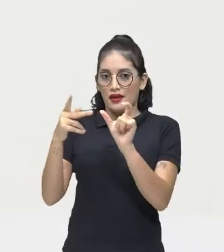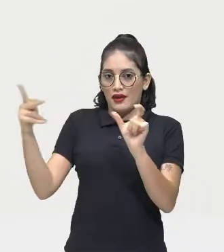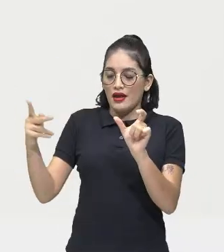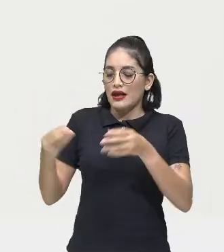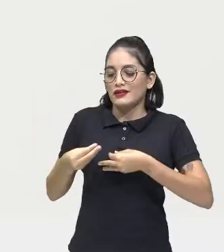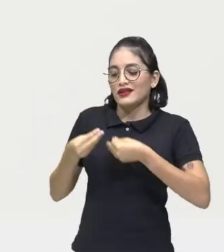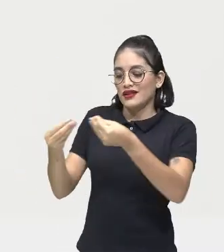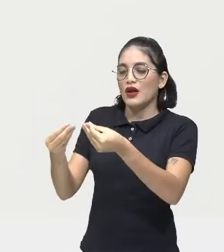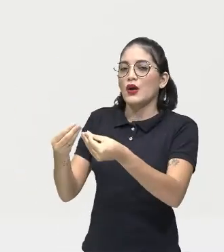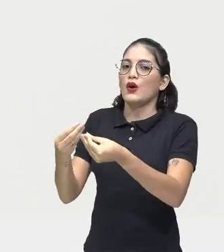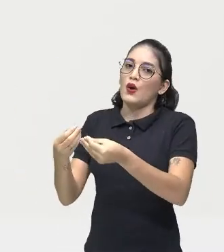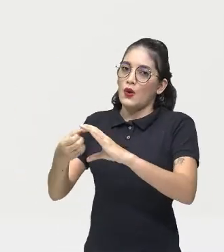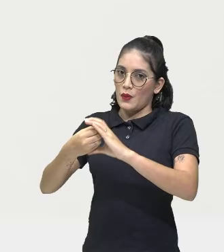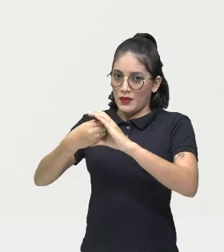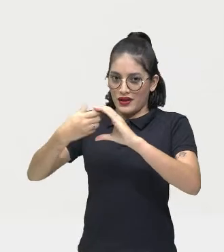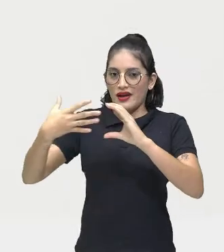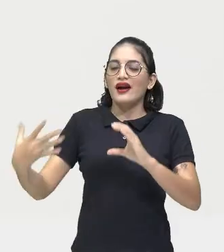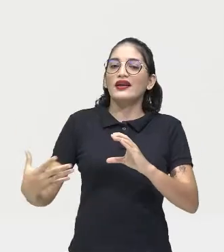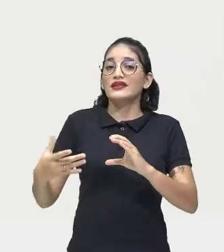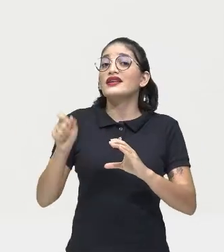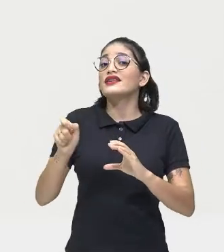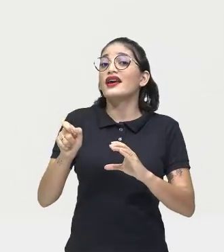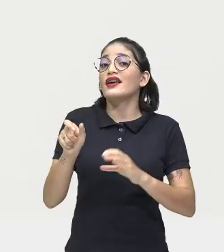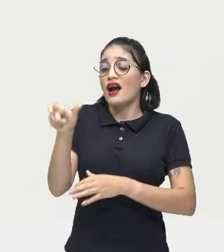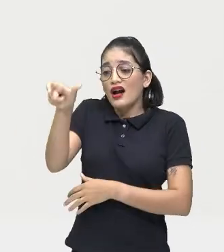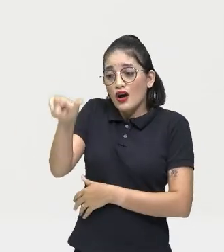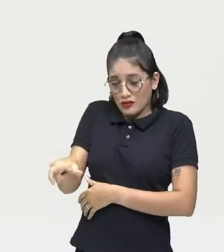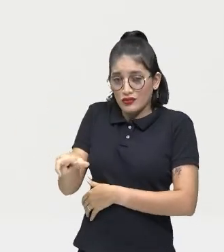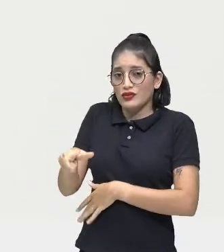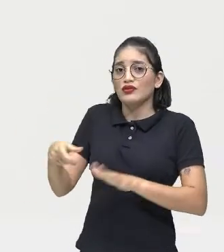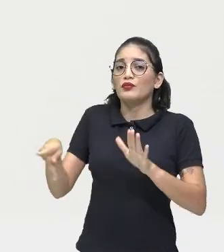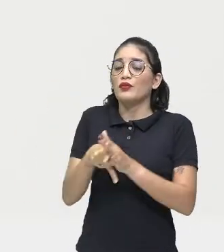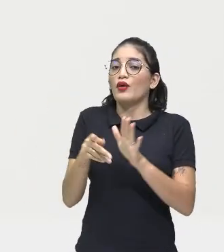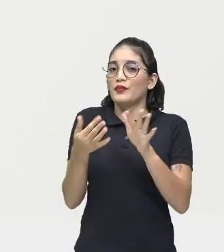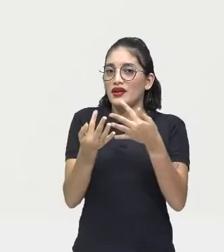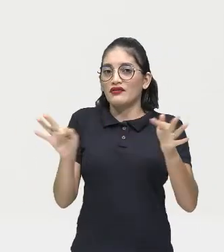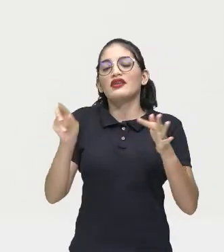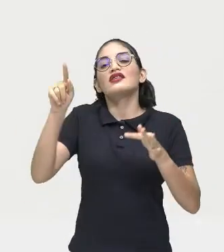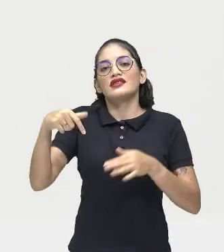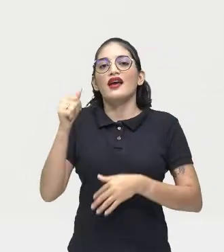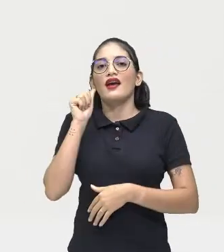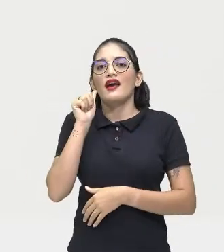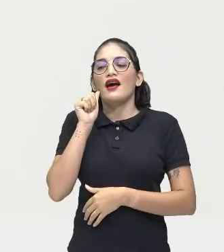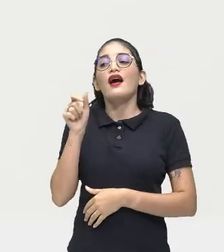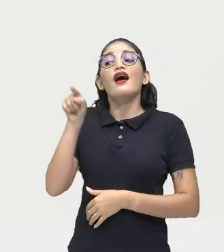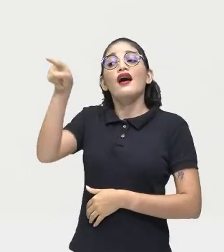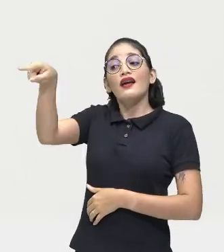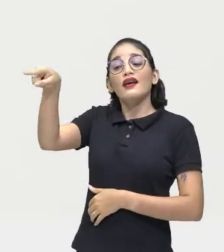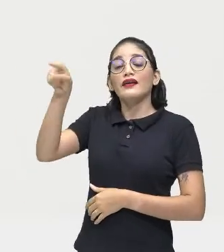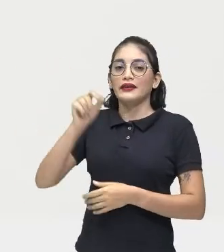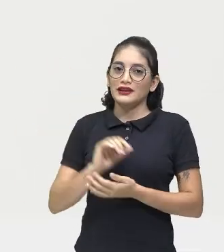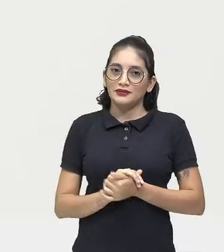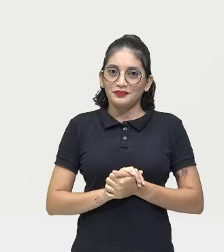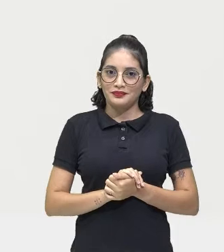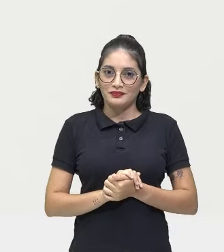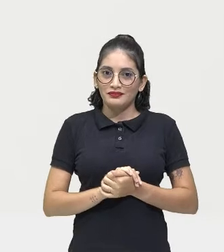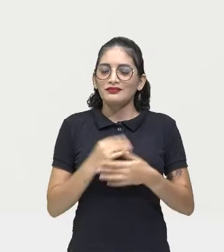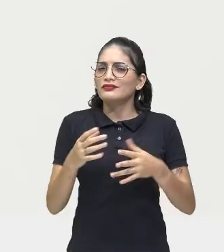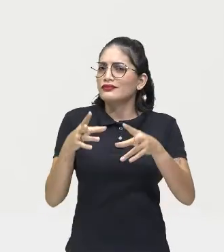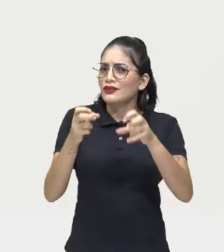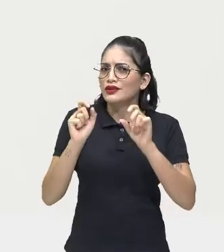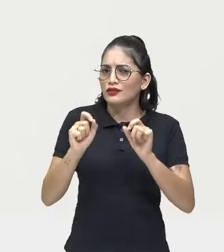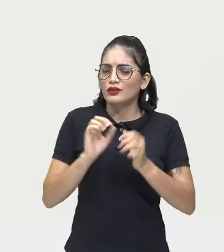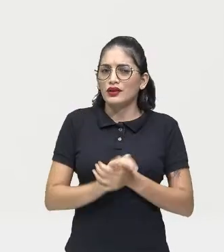uma característica a quem? Ao sujeito da oração, aquela garota. Ok? Então, observem que